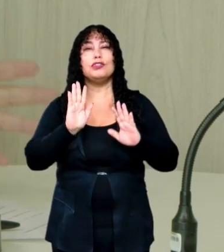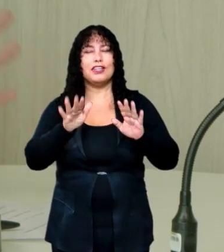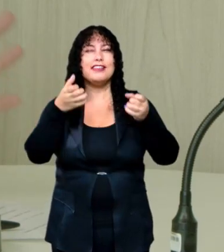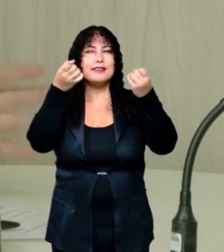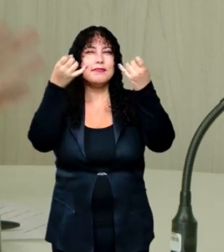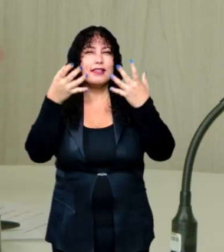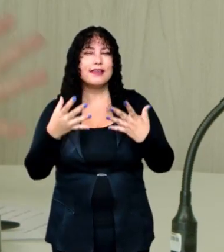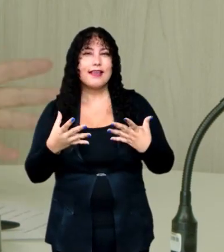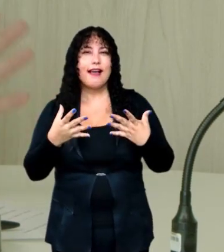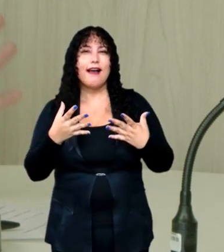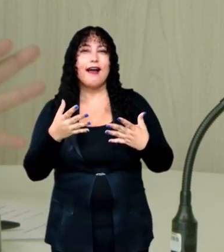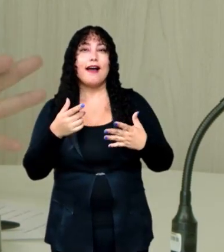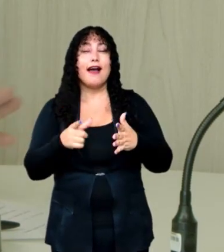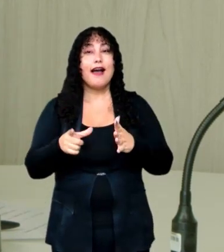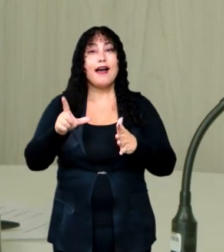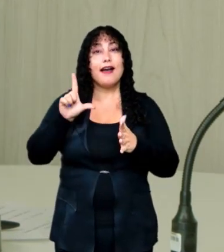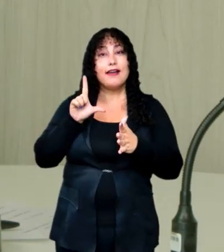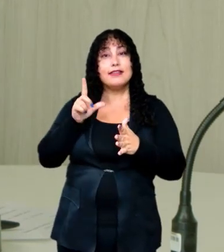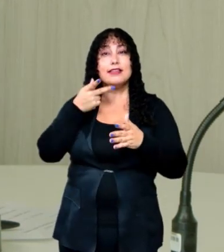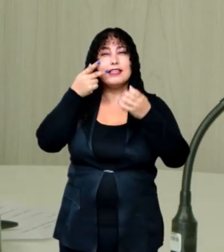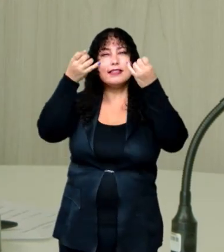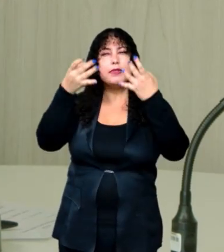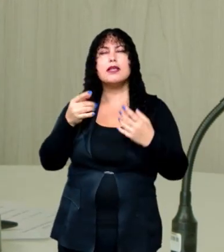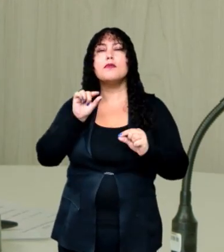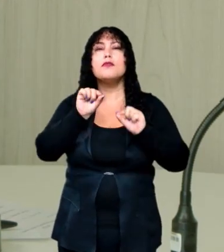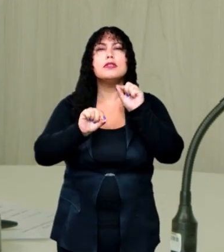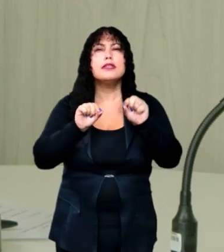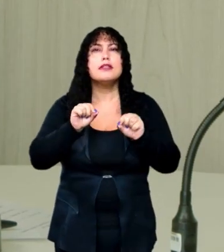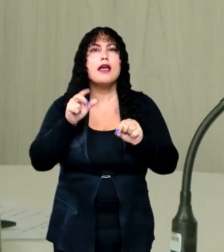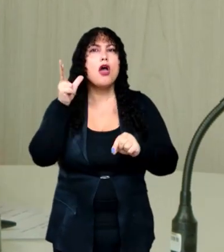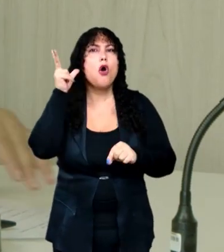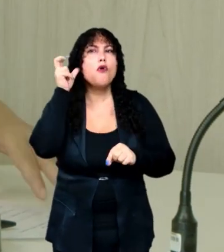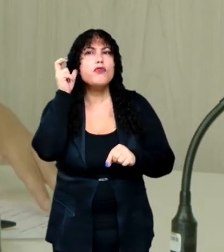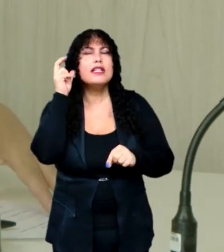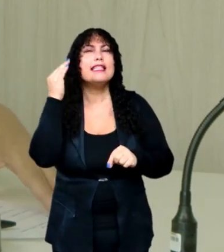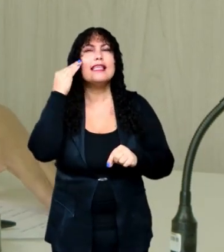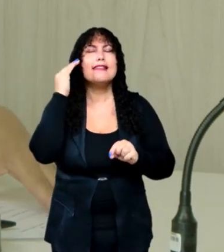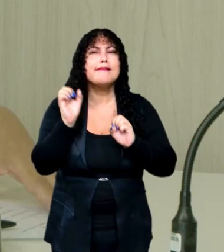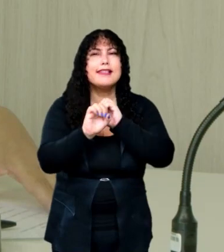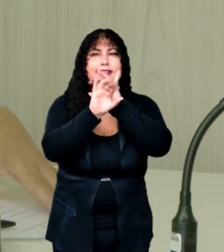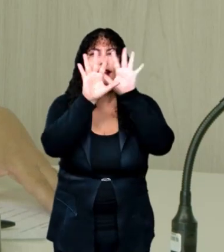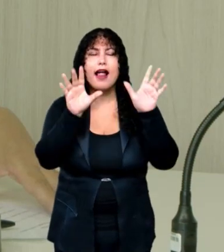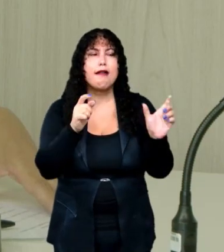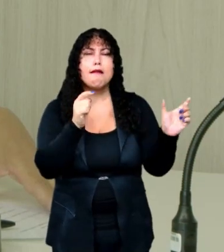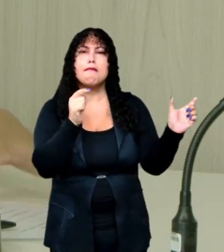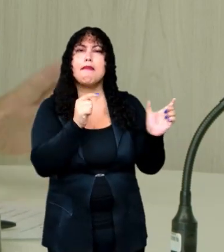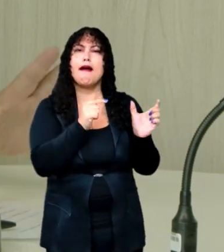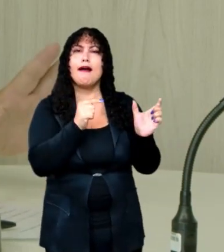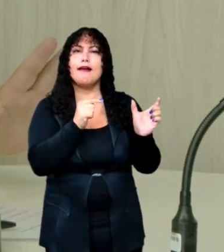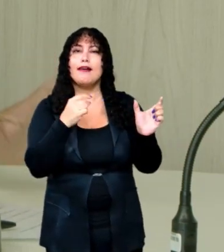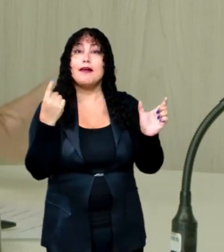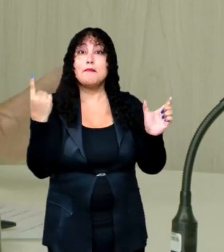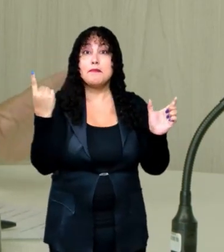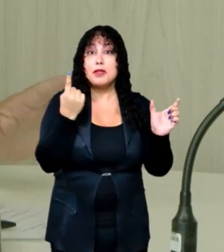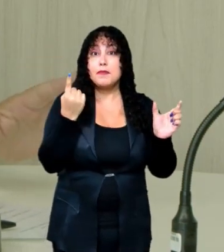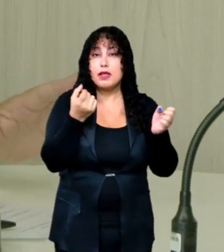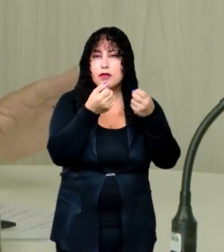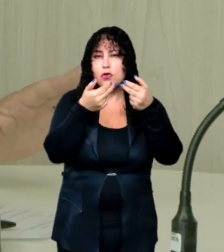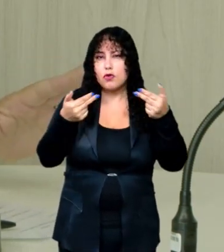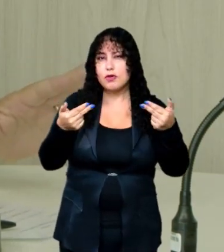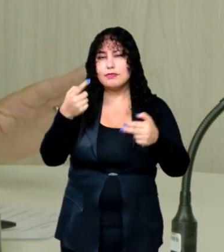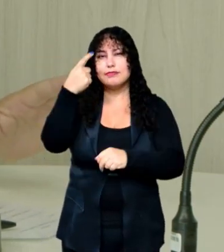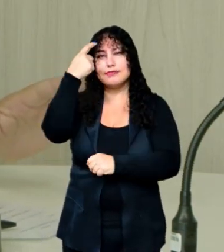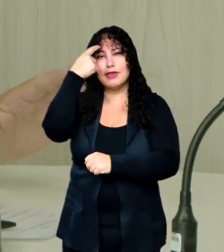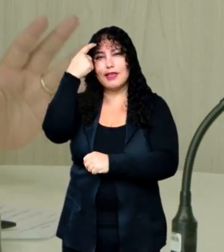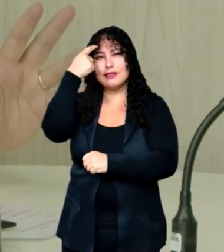explicar a sigla, porque vez ou outra a gente fala para quem está ouvindo entender, né? Bom, a primeira questão que a gente